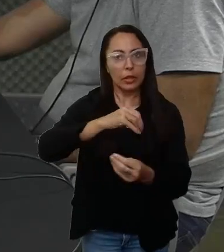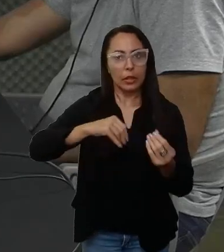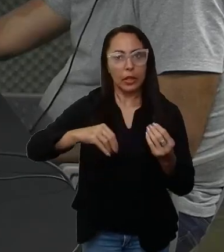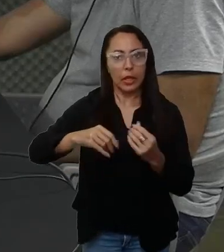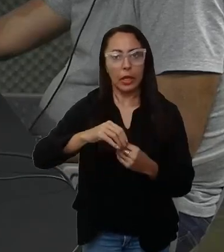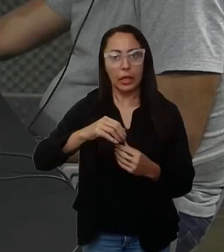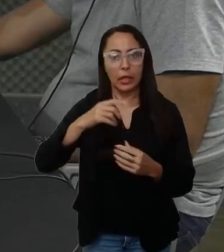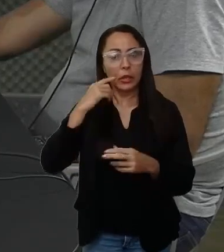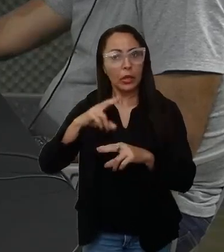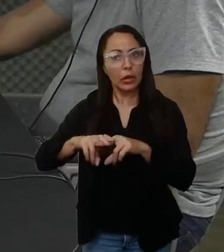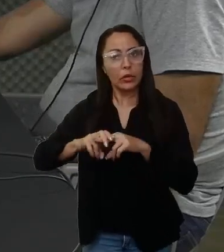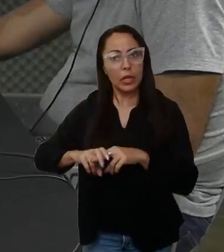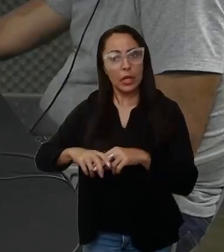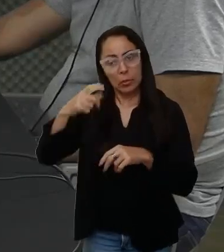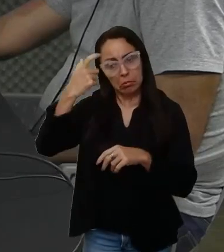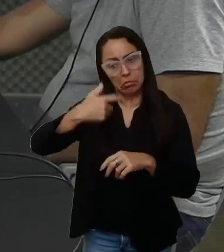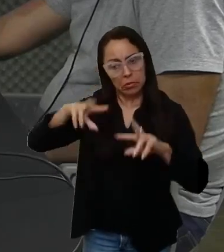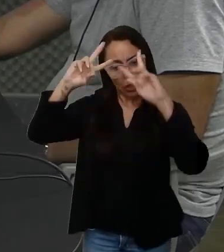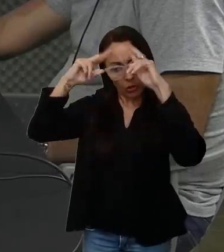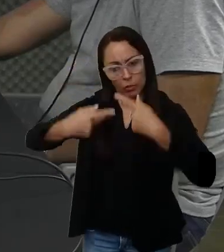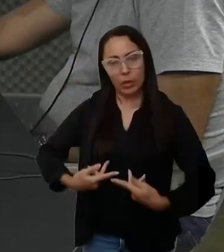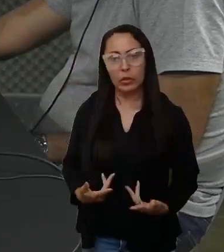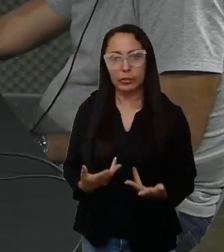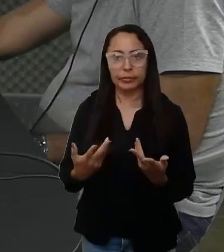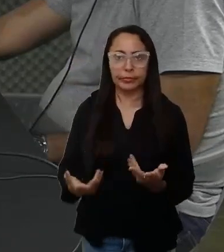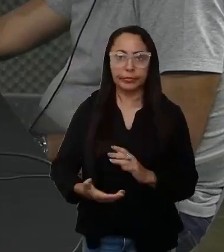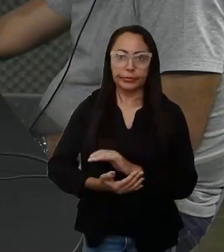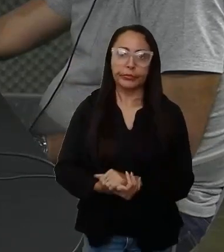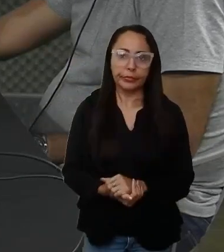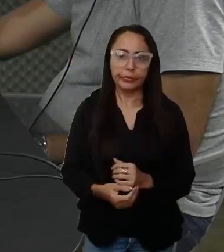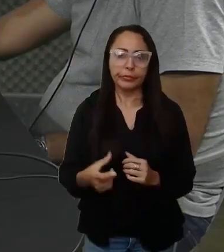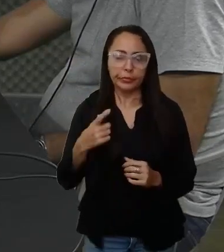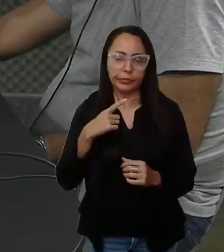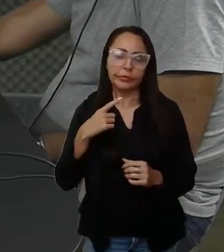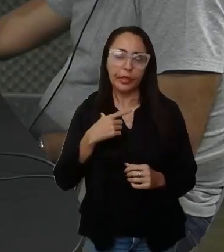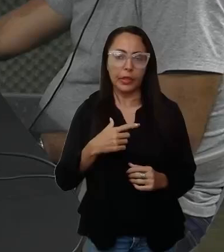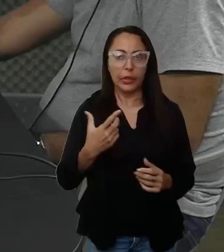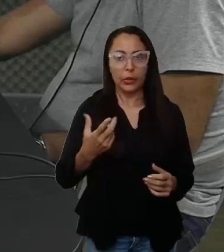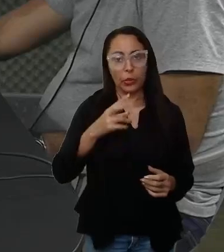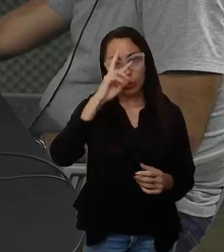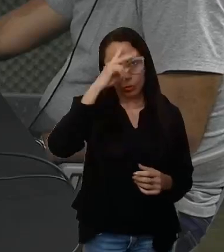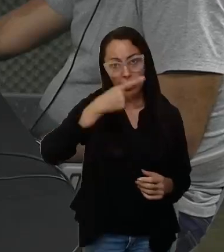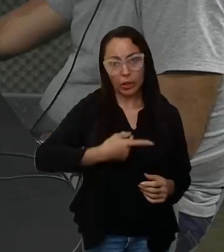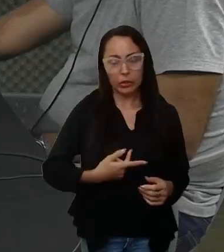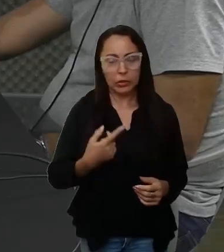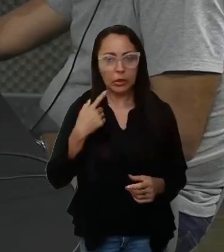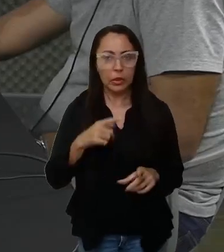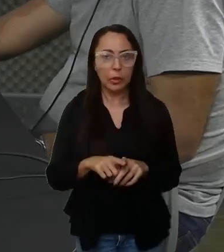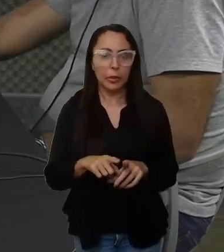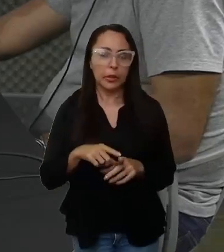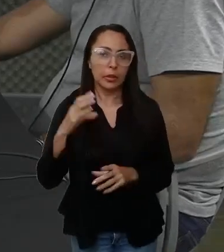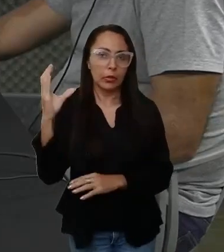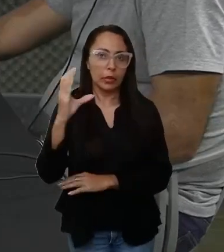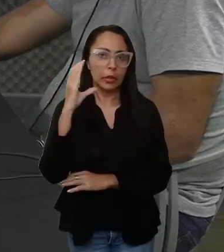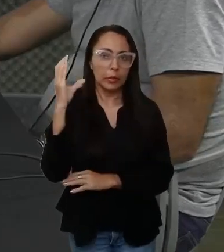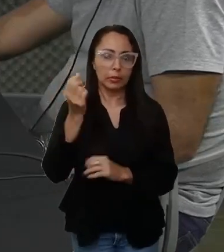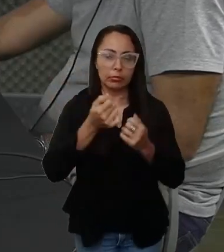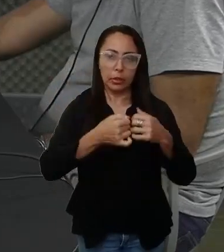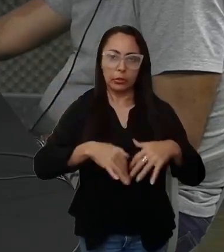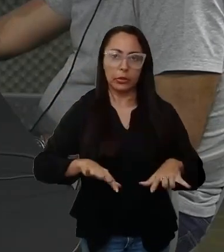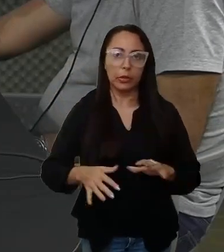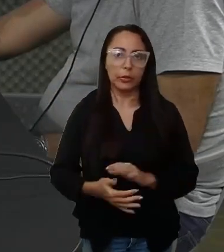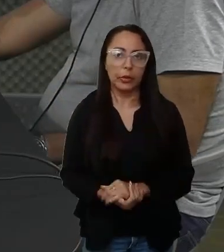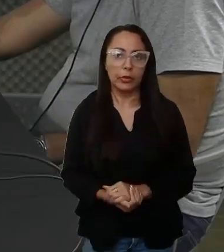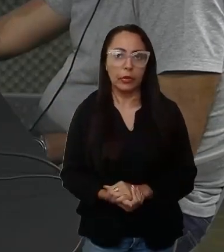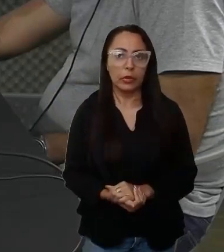humano. Então você tem a adição do fator humano nas condições do clima natural. Então você